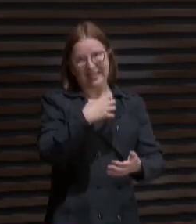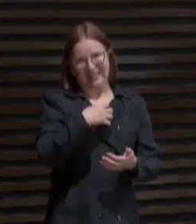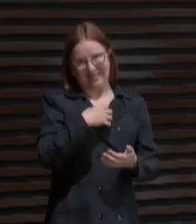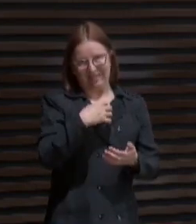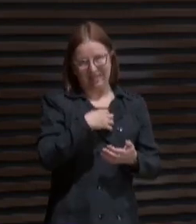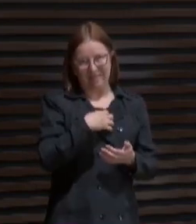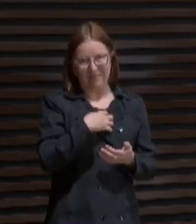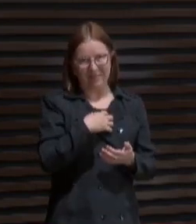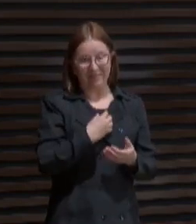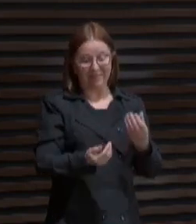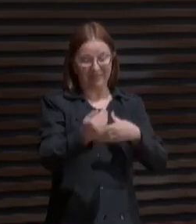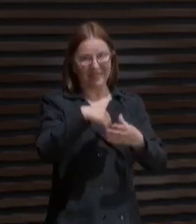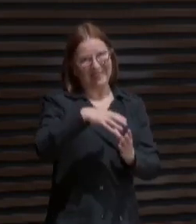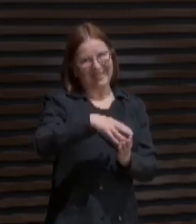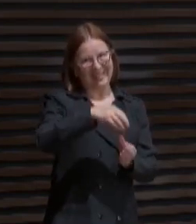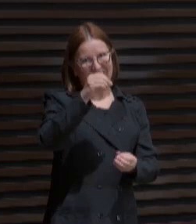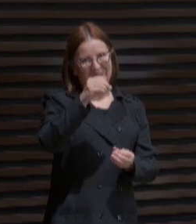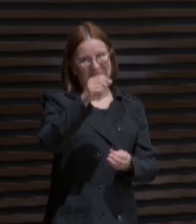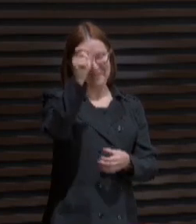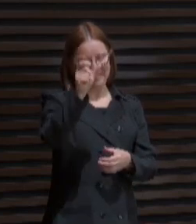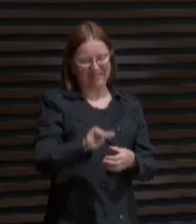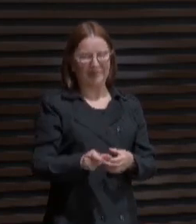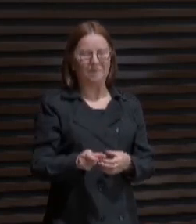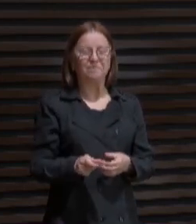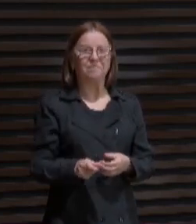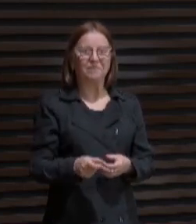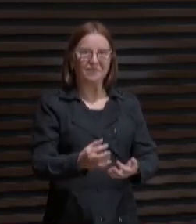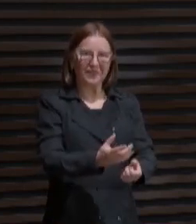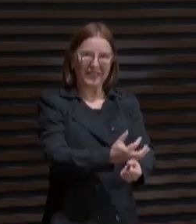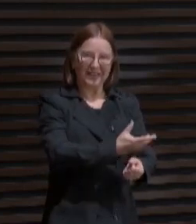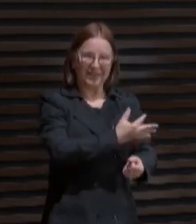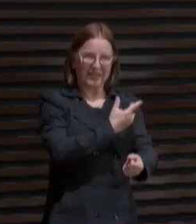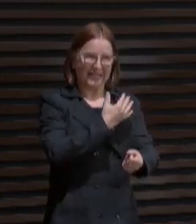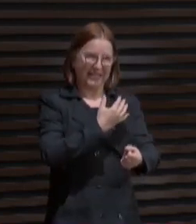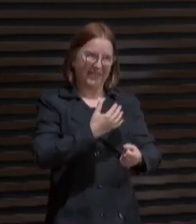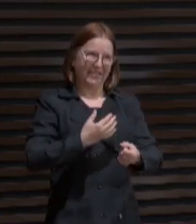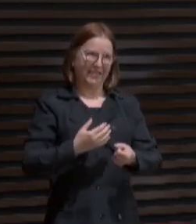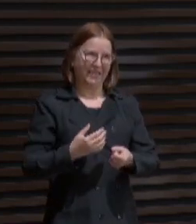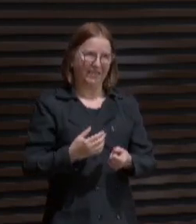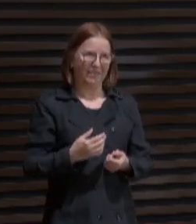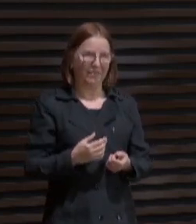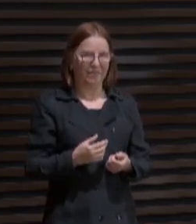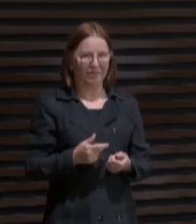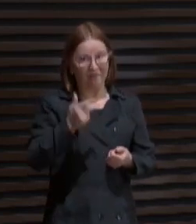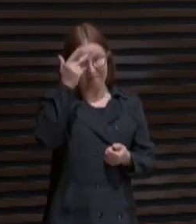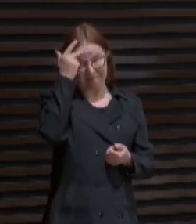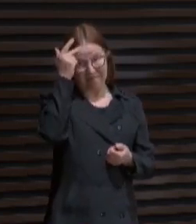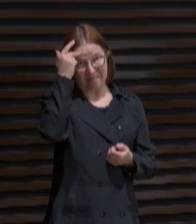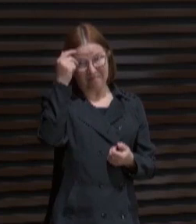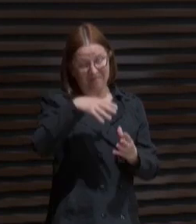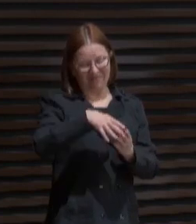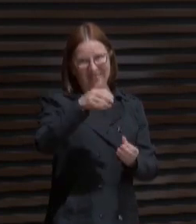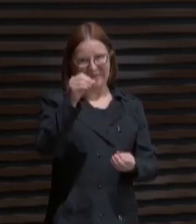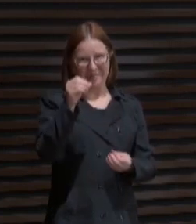da alma humana. As emoções são inatas à psique, à